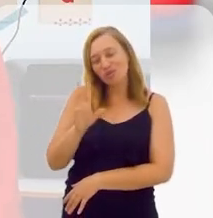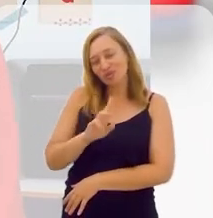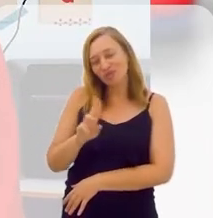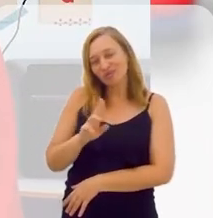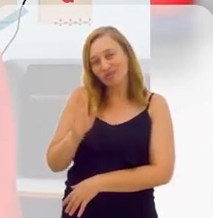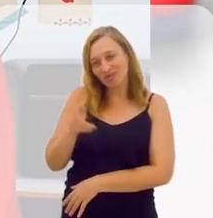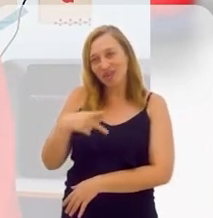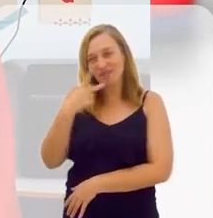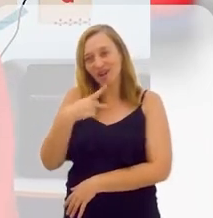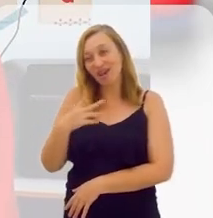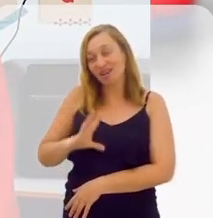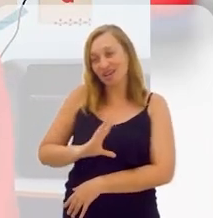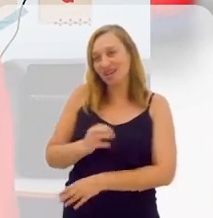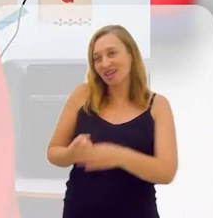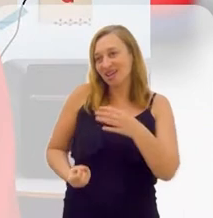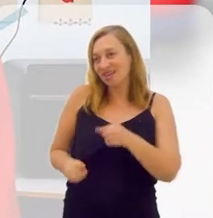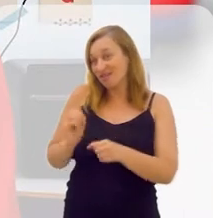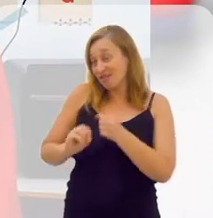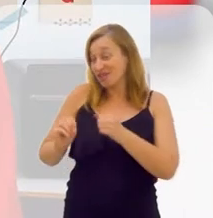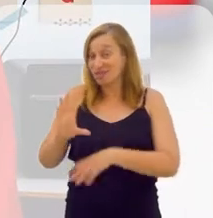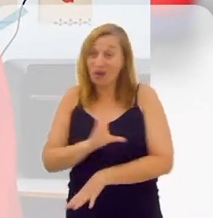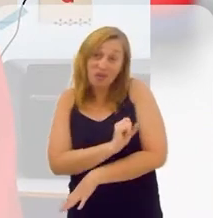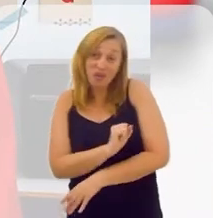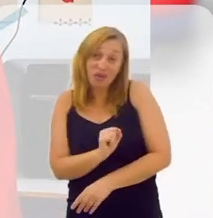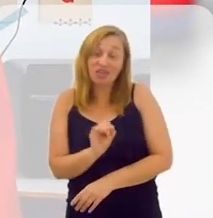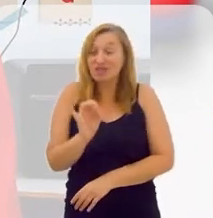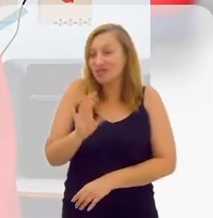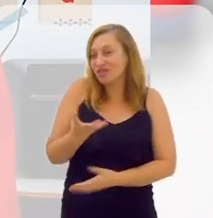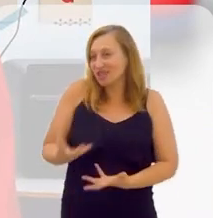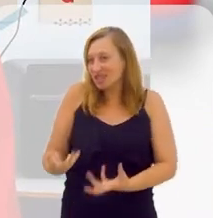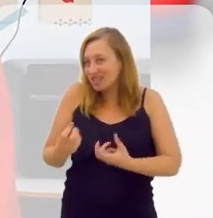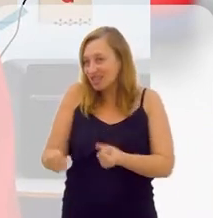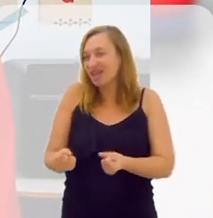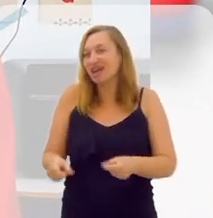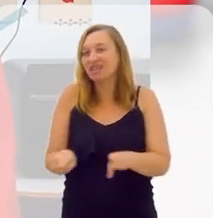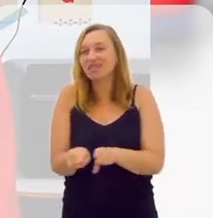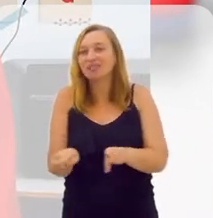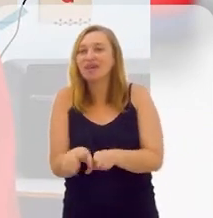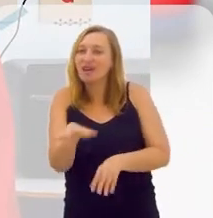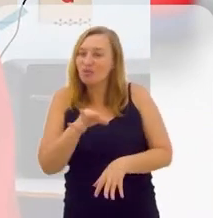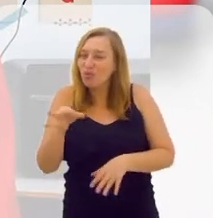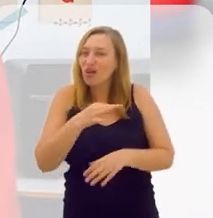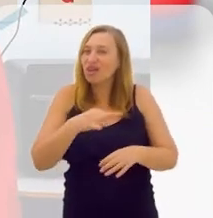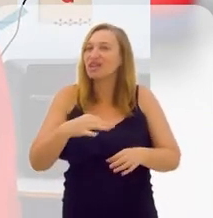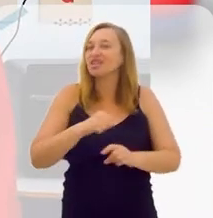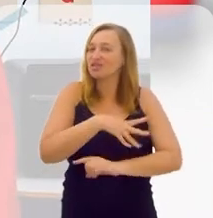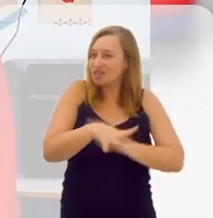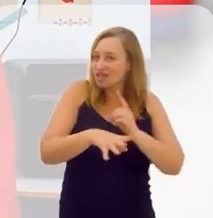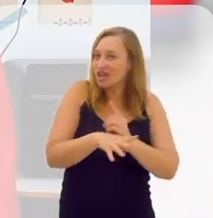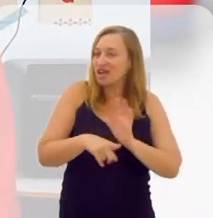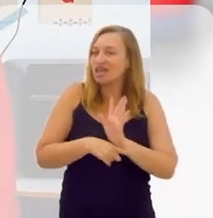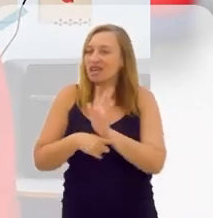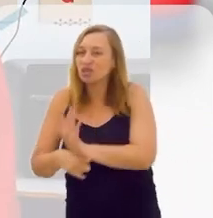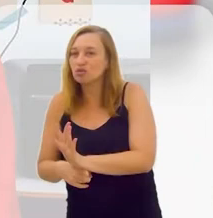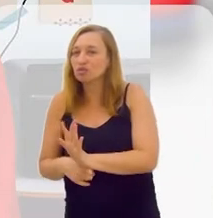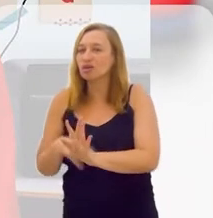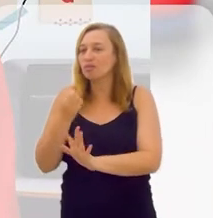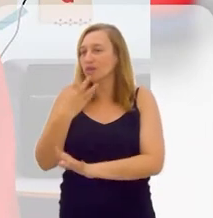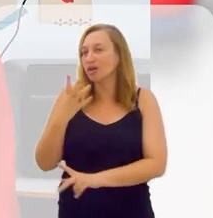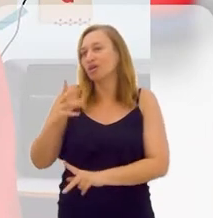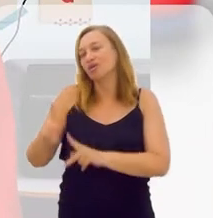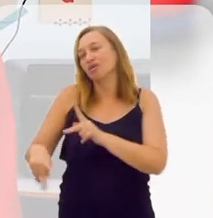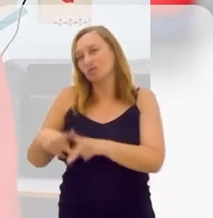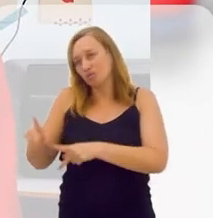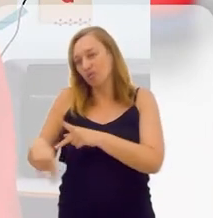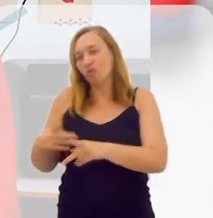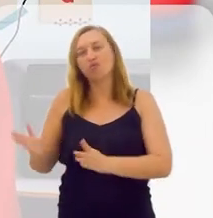próprio nome já diz que é feito com amor, né? E só de aceitar também uma moeda social já beneficiar aí uma